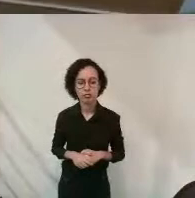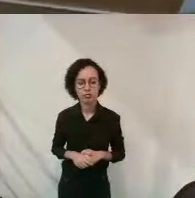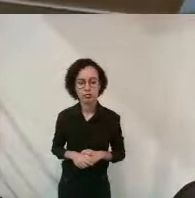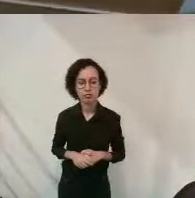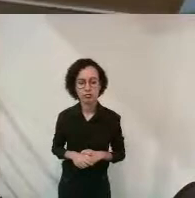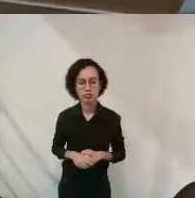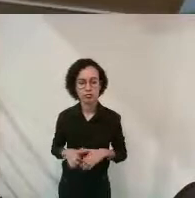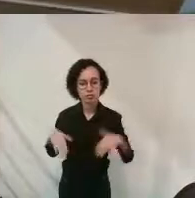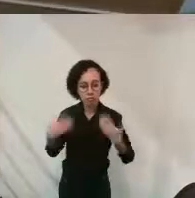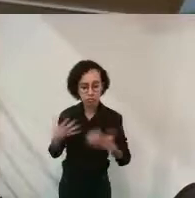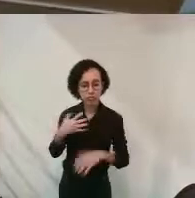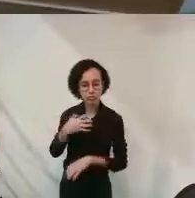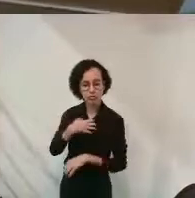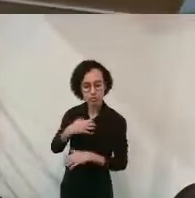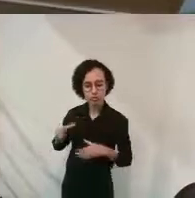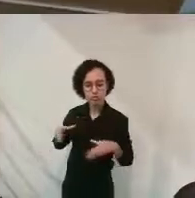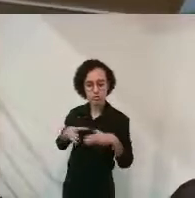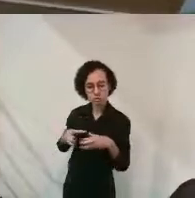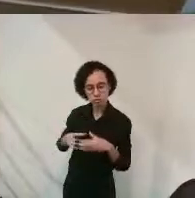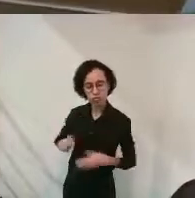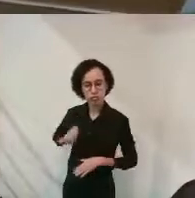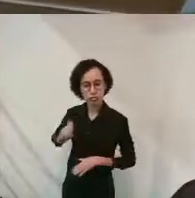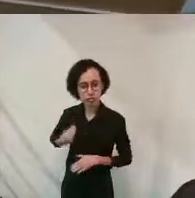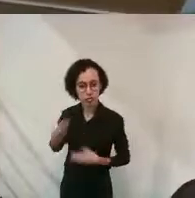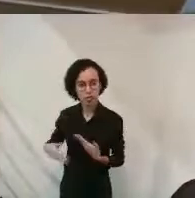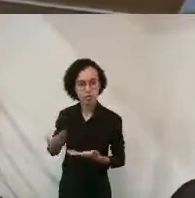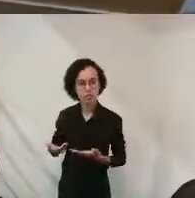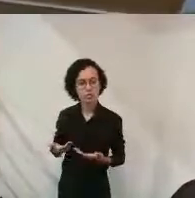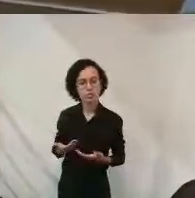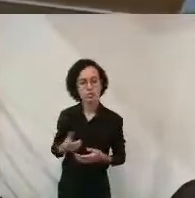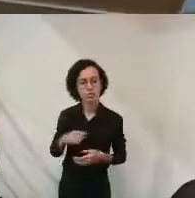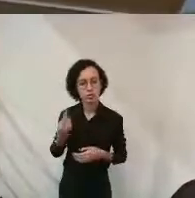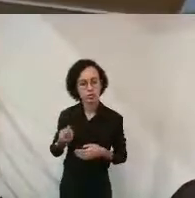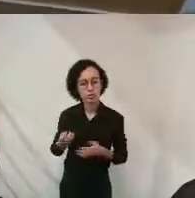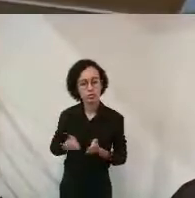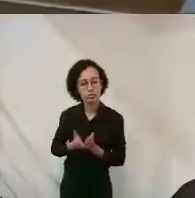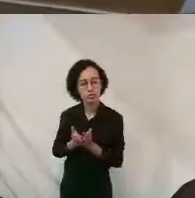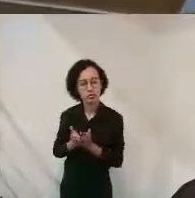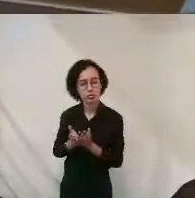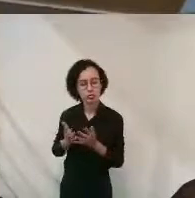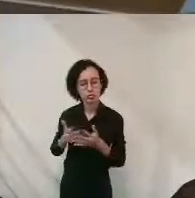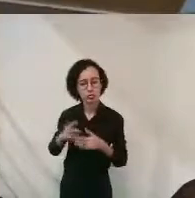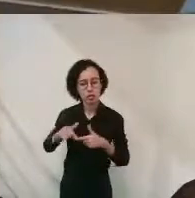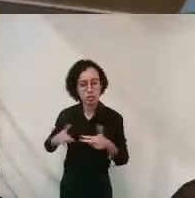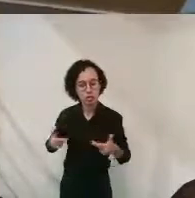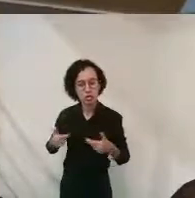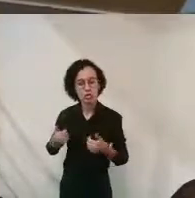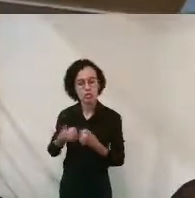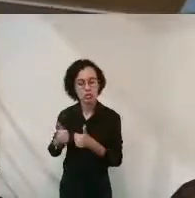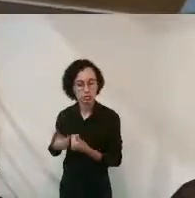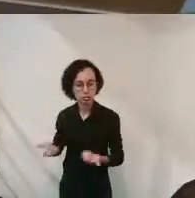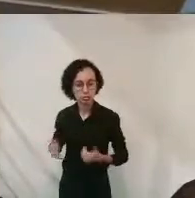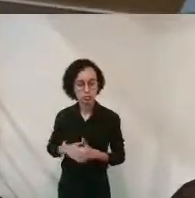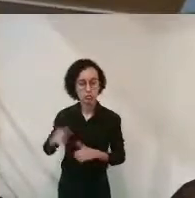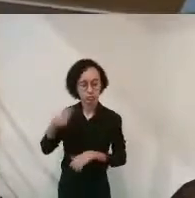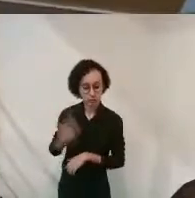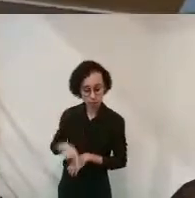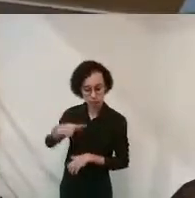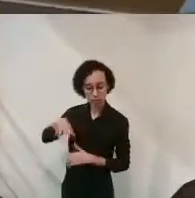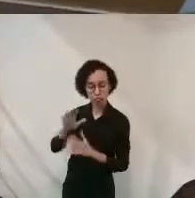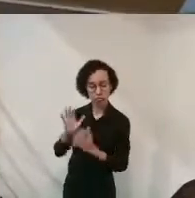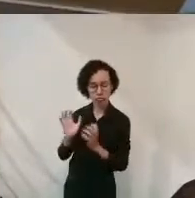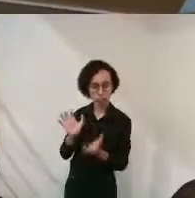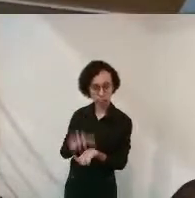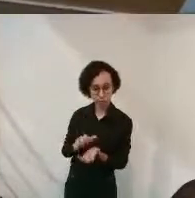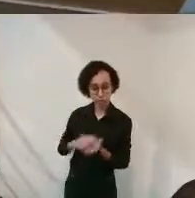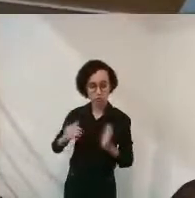é a forma de vivência, é a nossa locomoção. Só que aqui, em Pernambuco, em Recife, eu tive